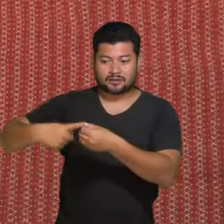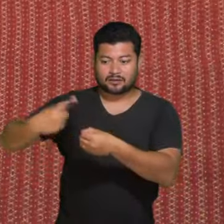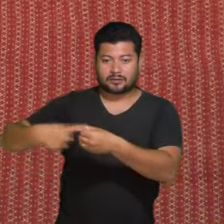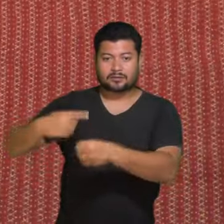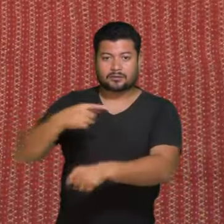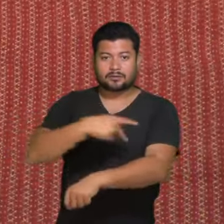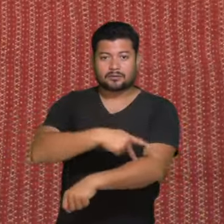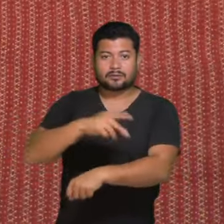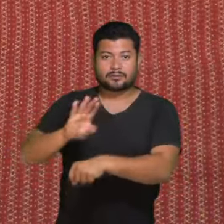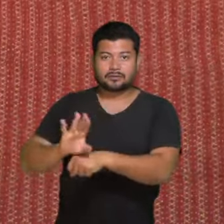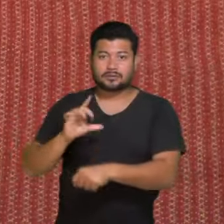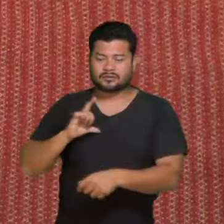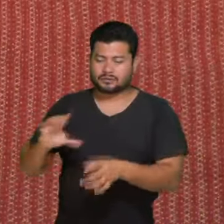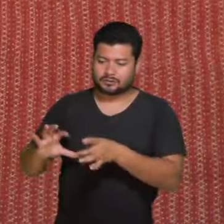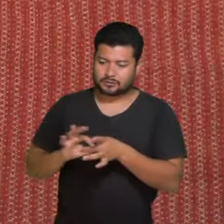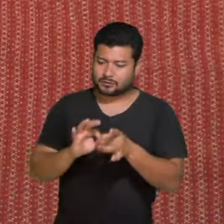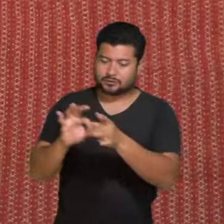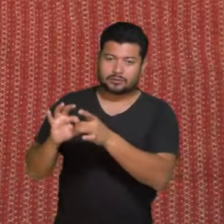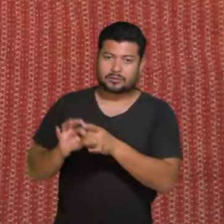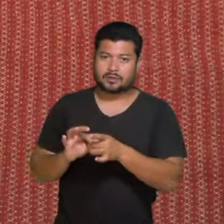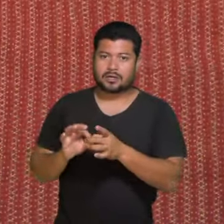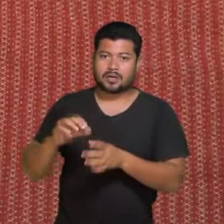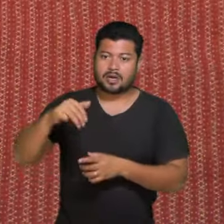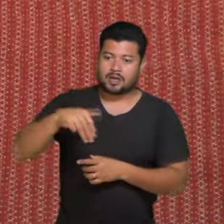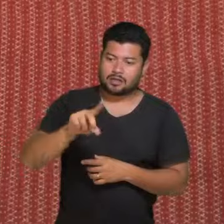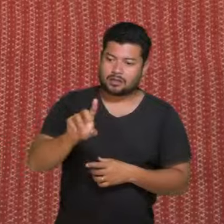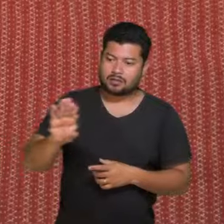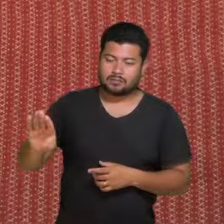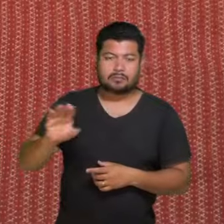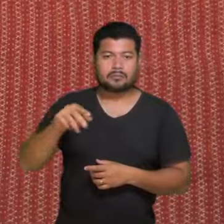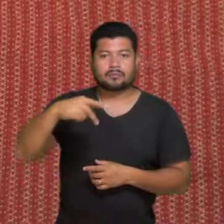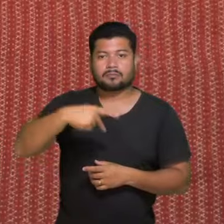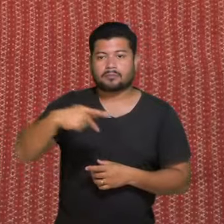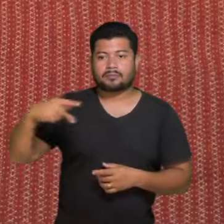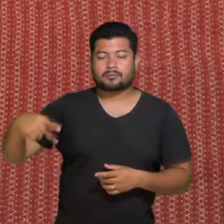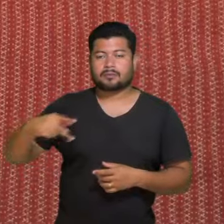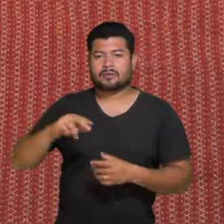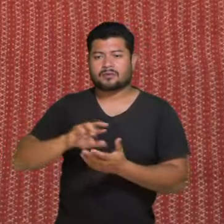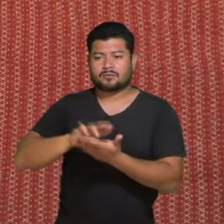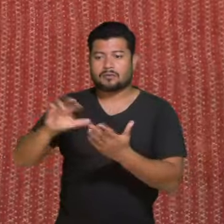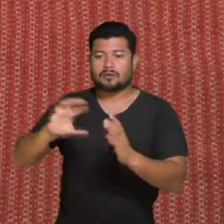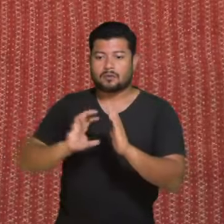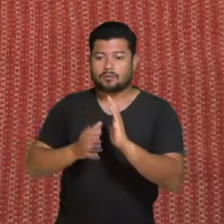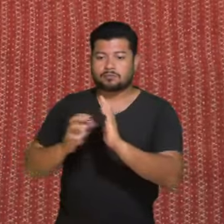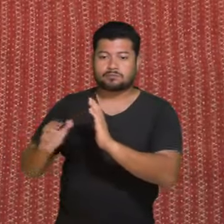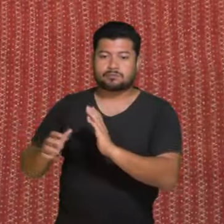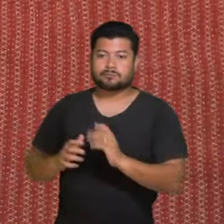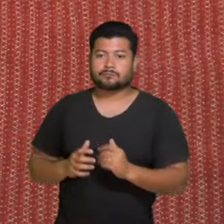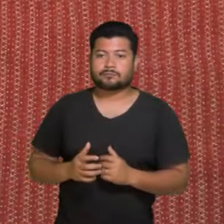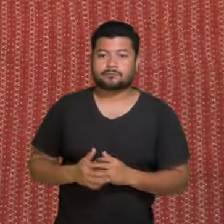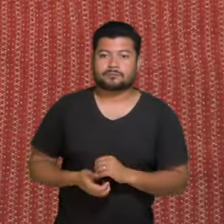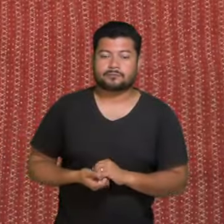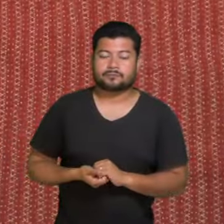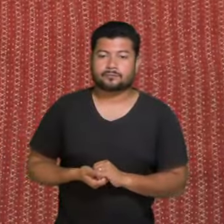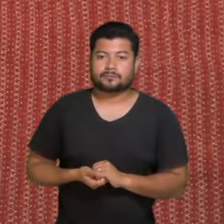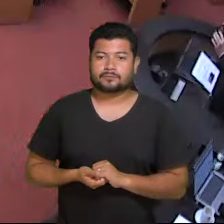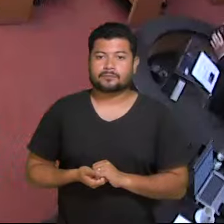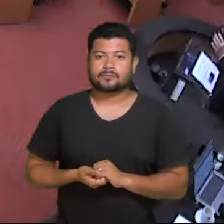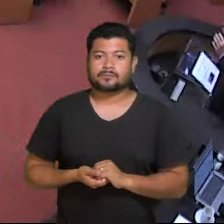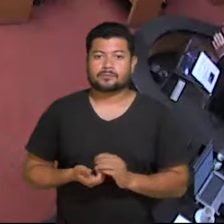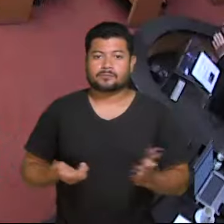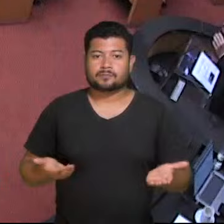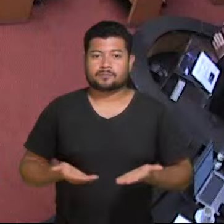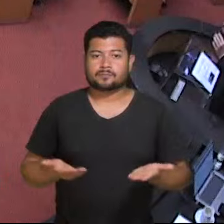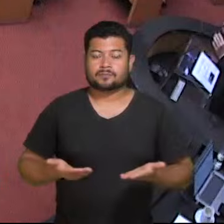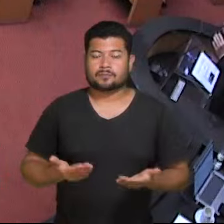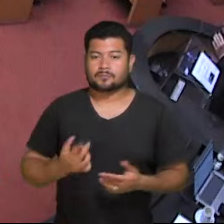ampla aliança MDP, PP, PL e demais partidos. Obrigado pela presença de vocês. Sejam todos bem-vindos. Pela ordem, com a palavra o